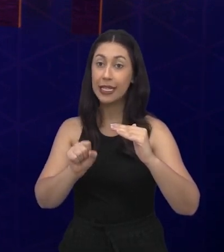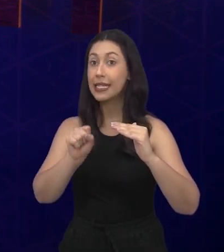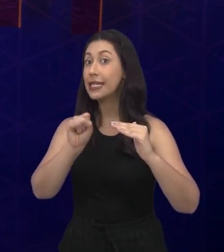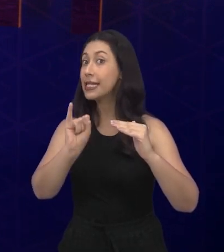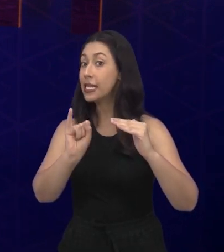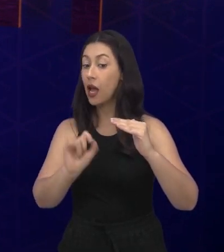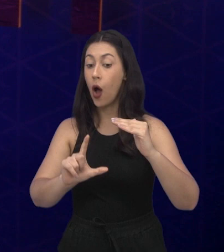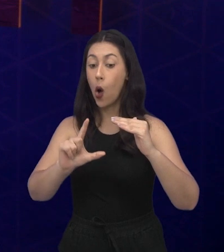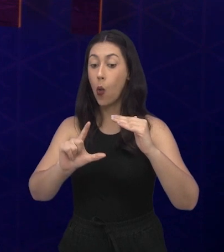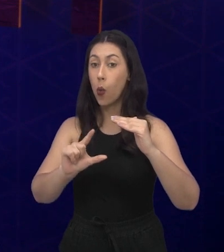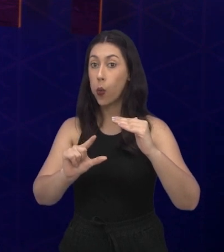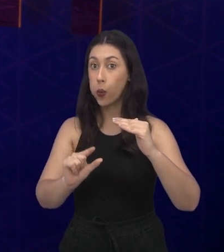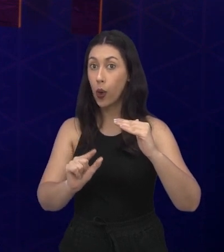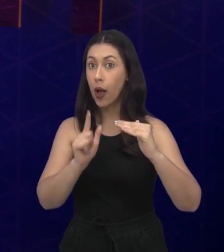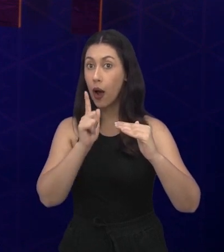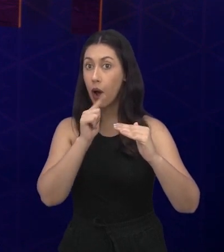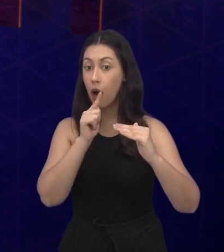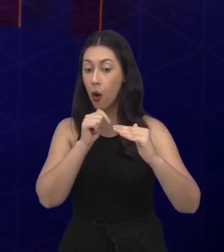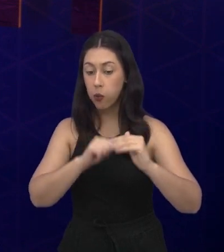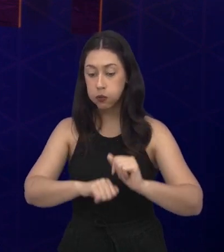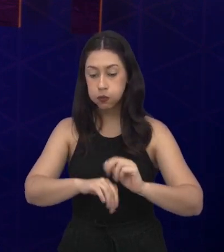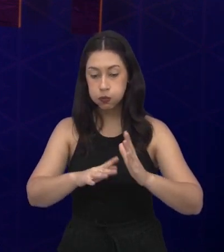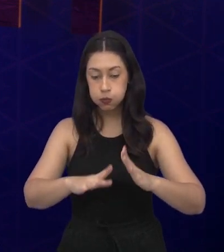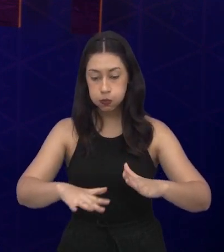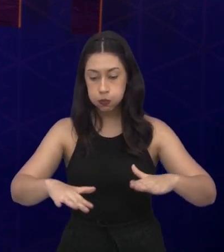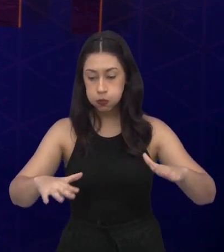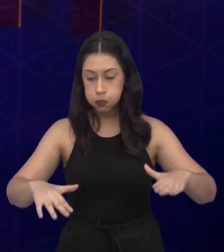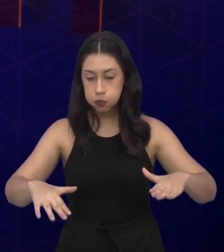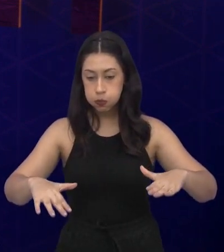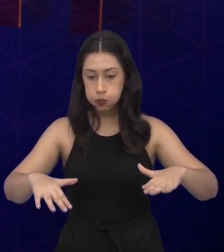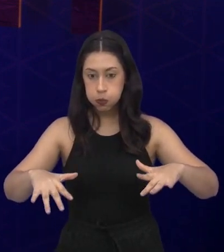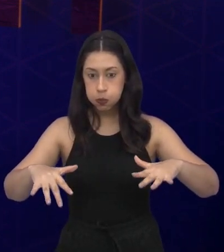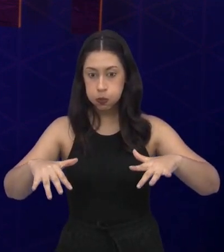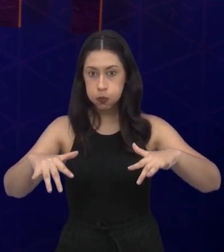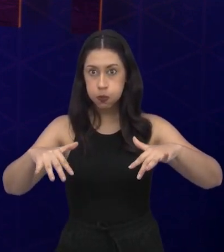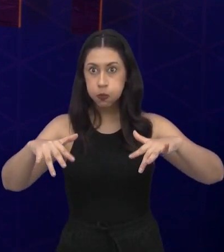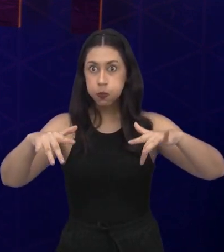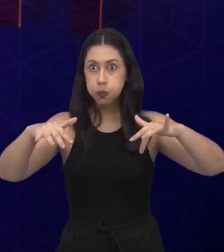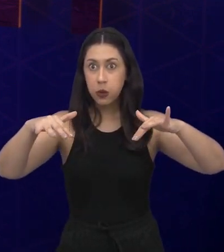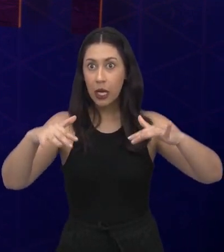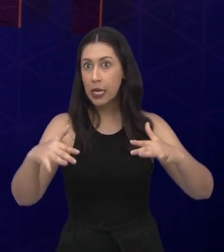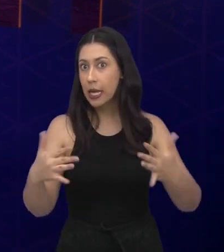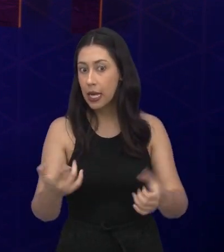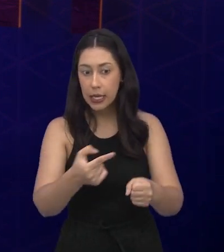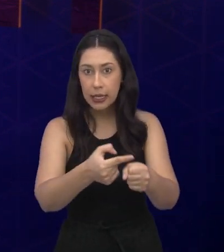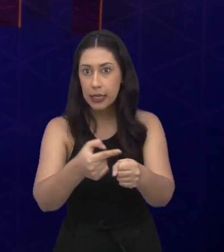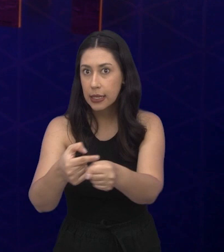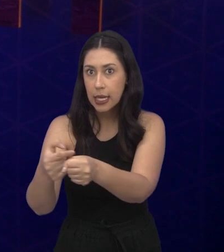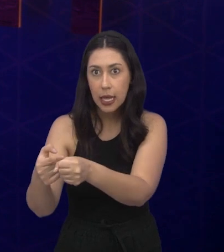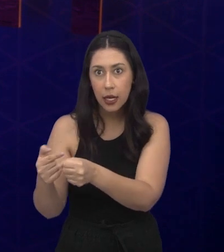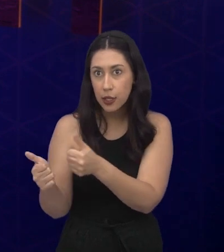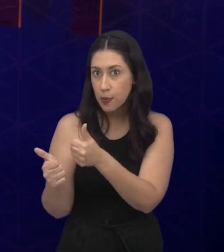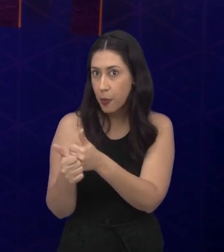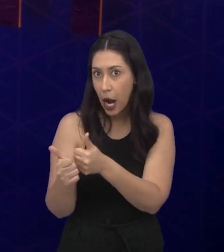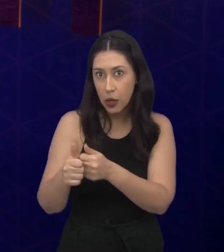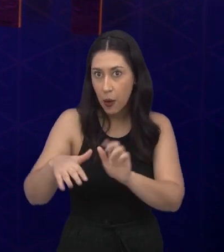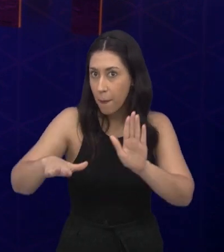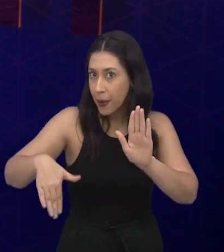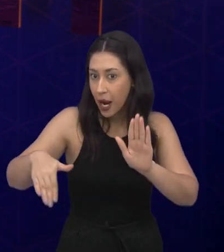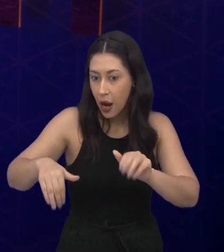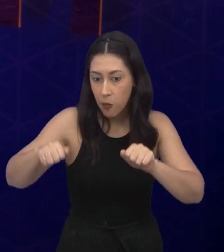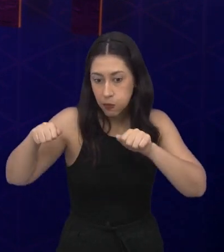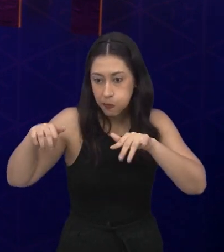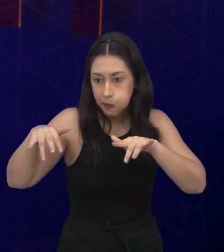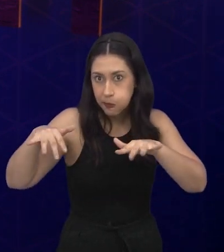vai aumentar o nível do mar, vai perder um monte de cidades litorâneas, ilhas e tudo mais. E